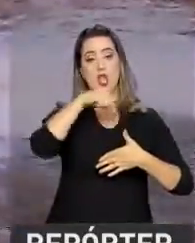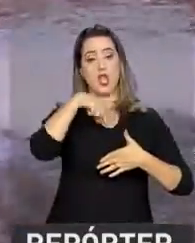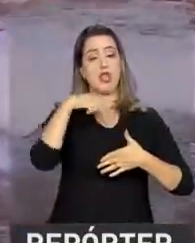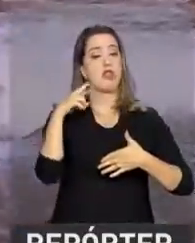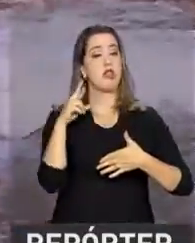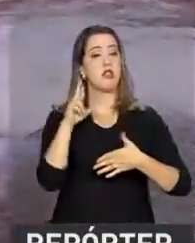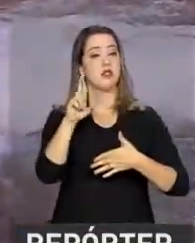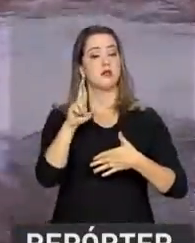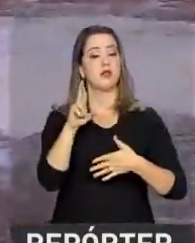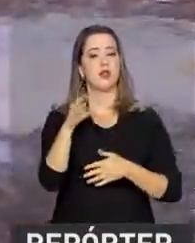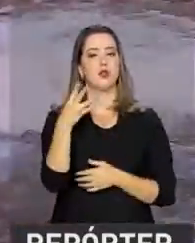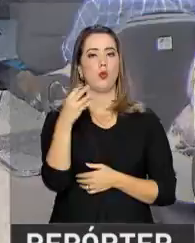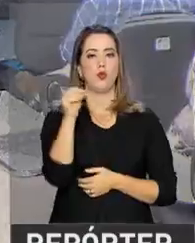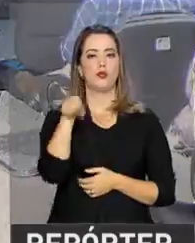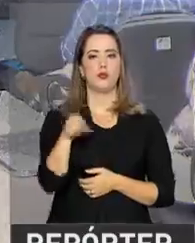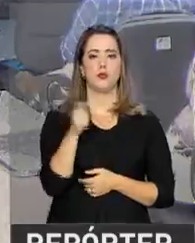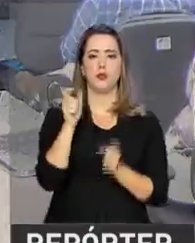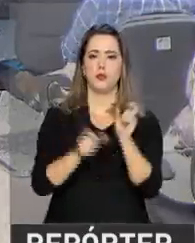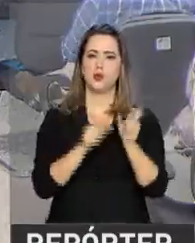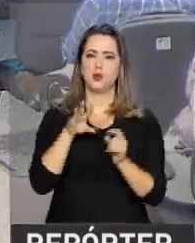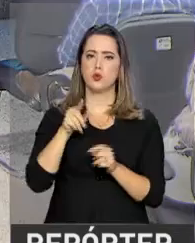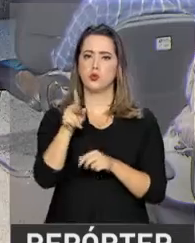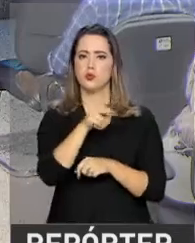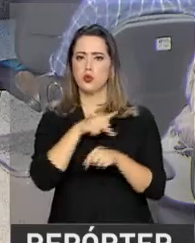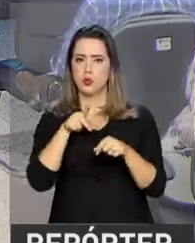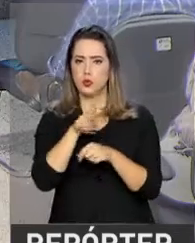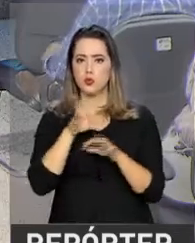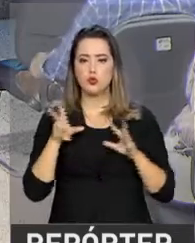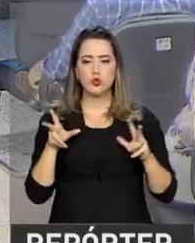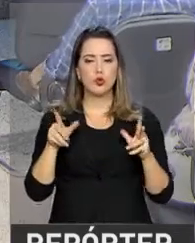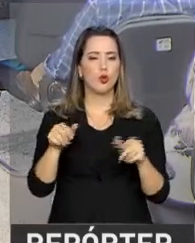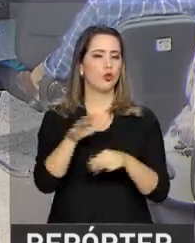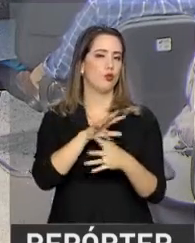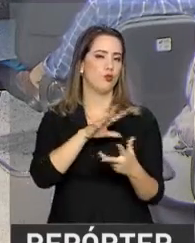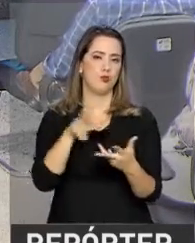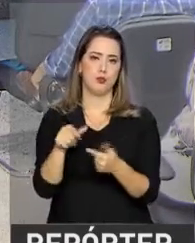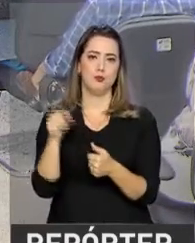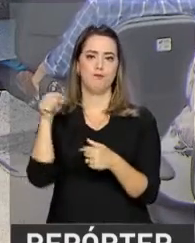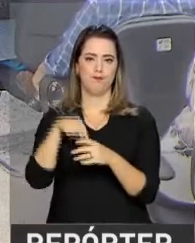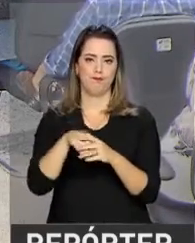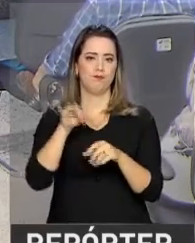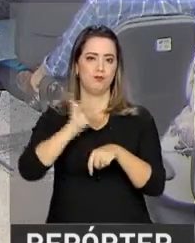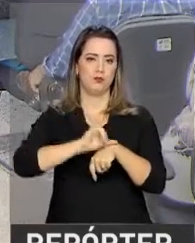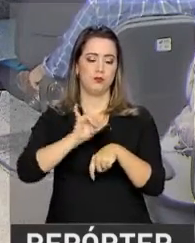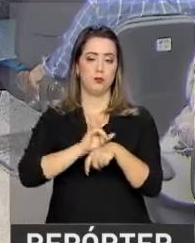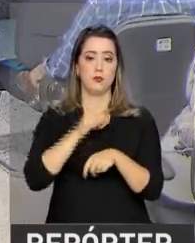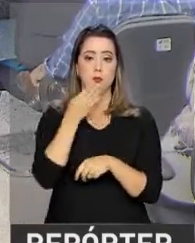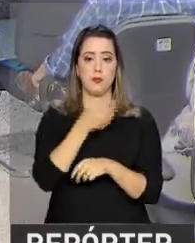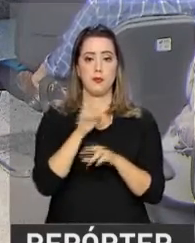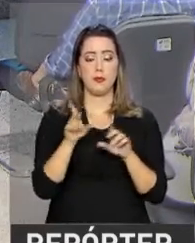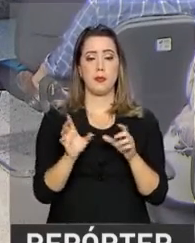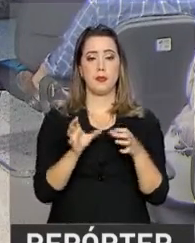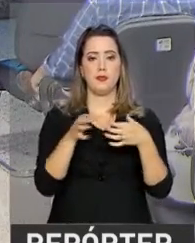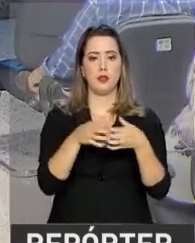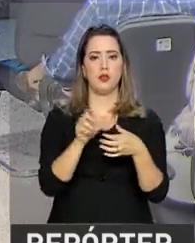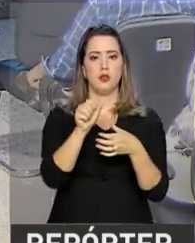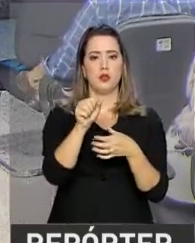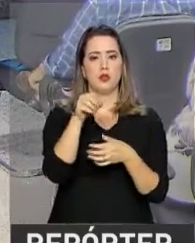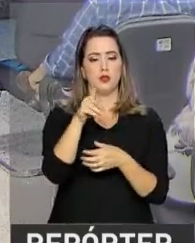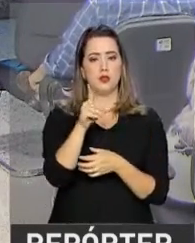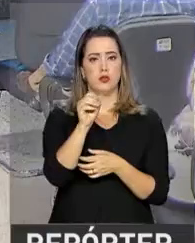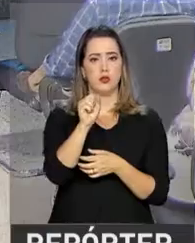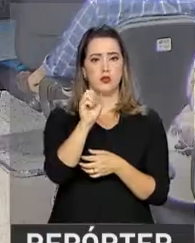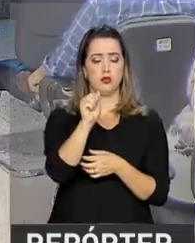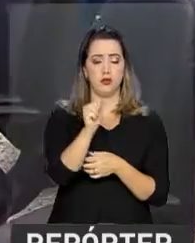participantes de 170 países. Representantes da ADASA, a Agência Reguladora de Águas, Energia e Saneamento Básico do Distrito Federal,